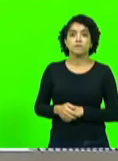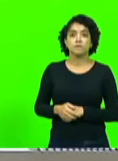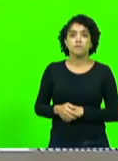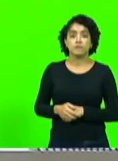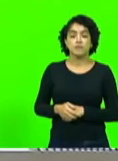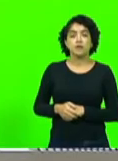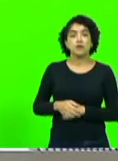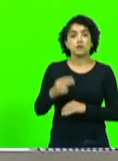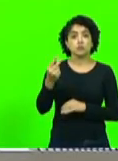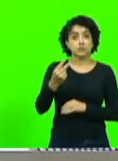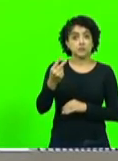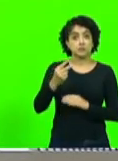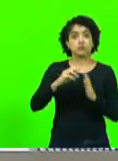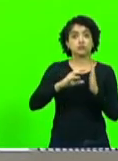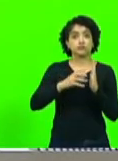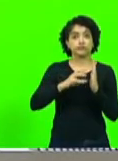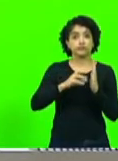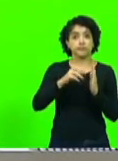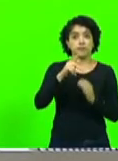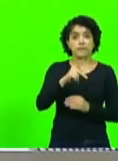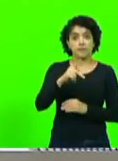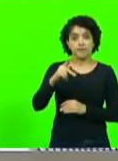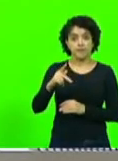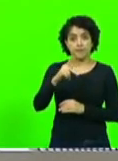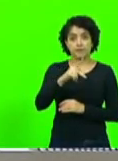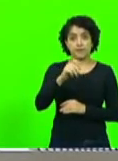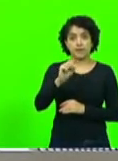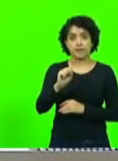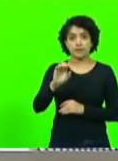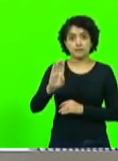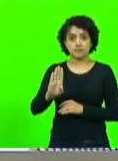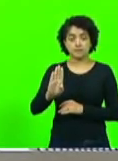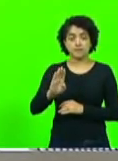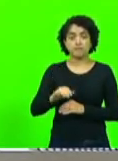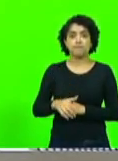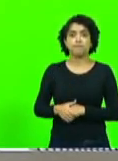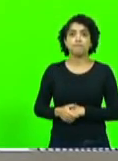Segundo bloco, PP, PSB.